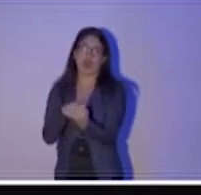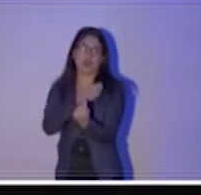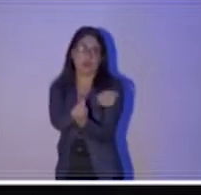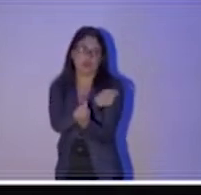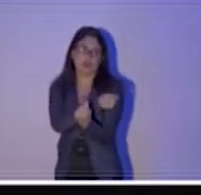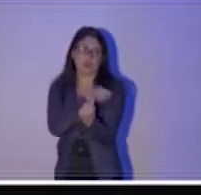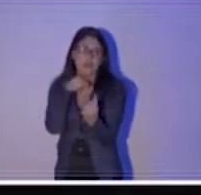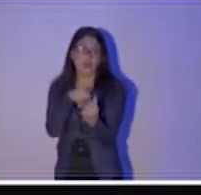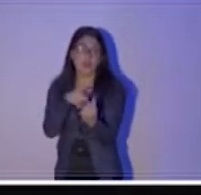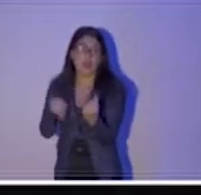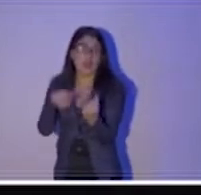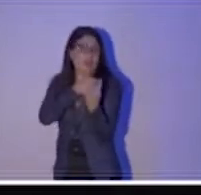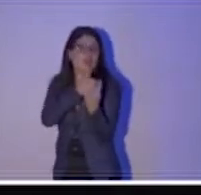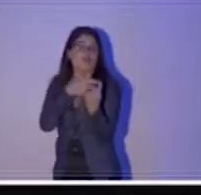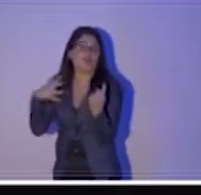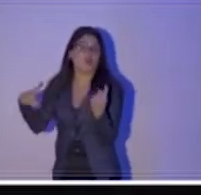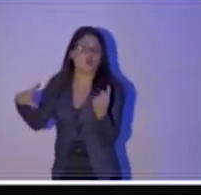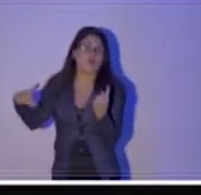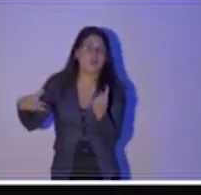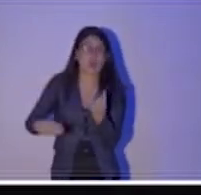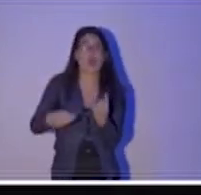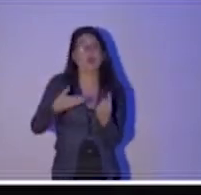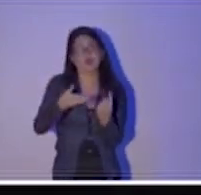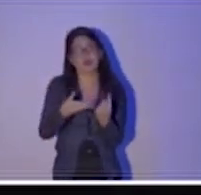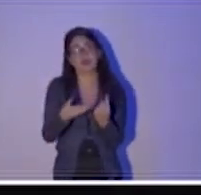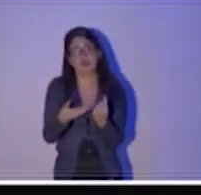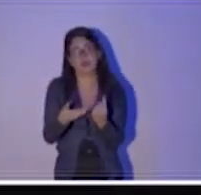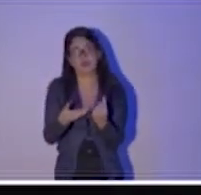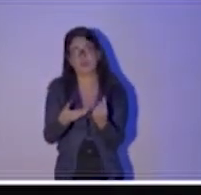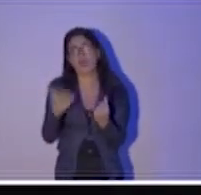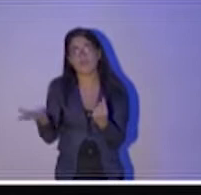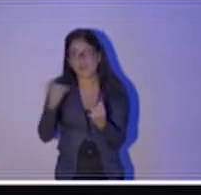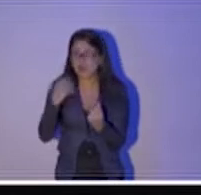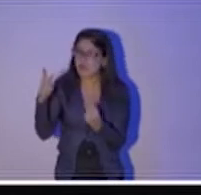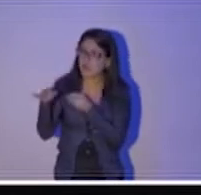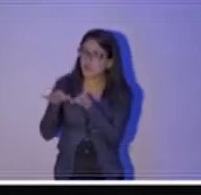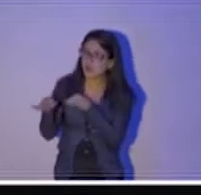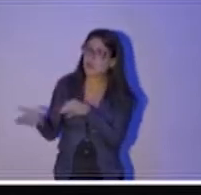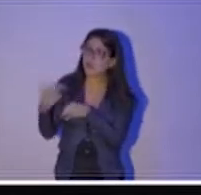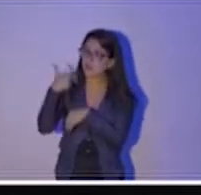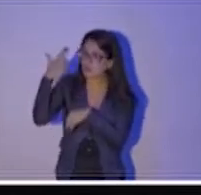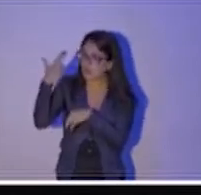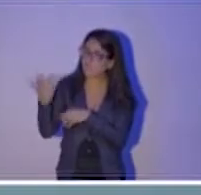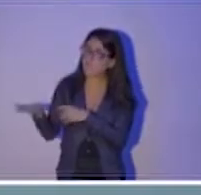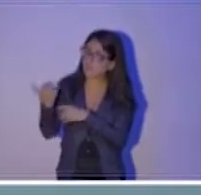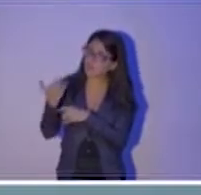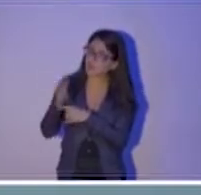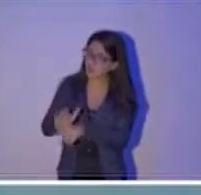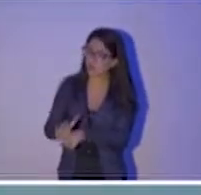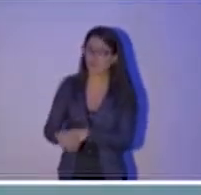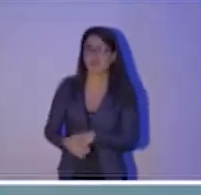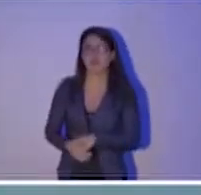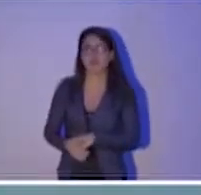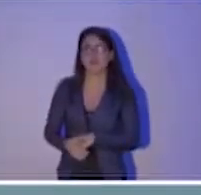nós precisamos de todos. Vem trazer o seu projeto, vem sonhar junto, vem colaborar. Escutar não é chamar o